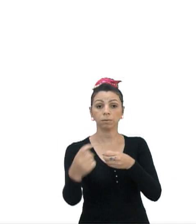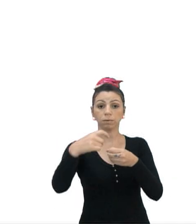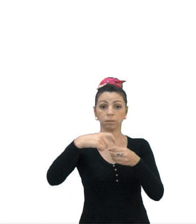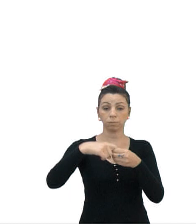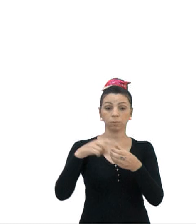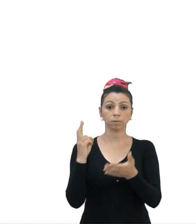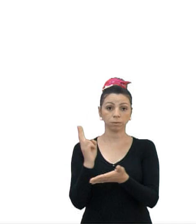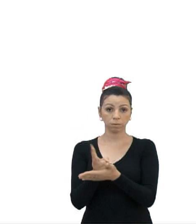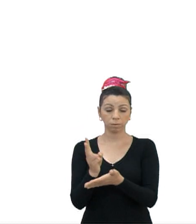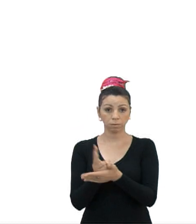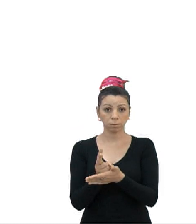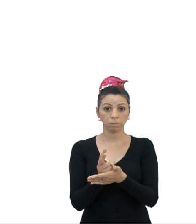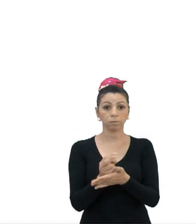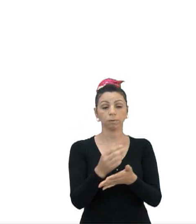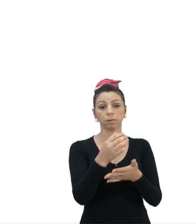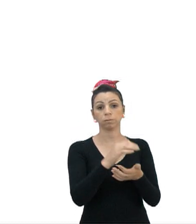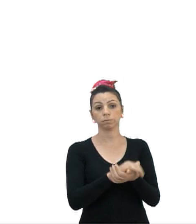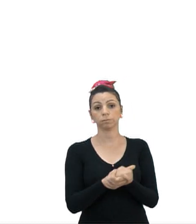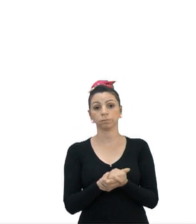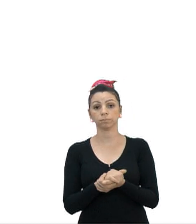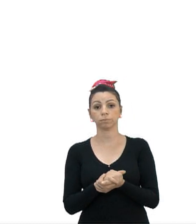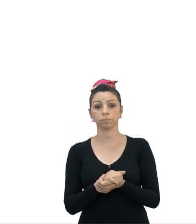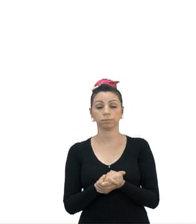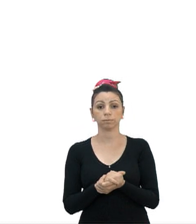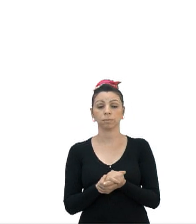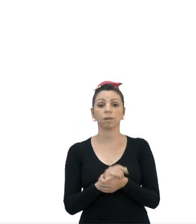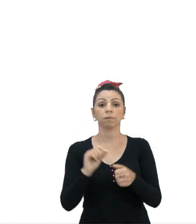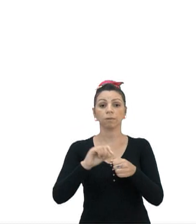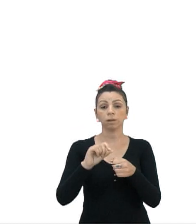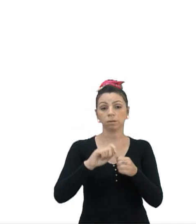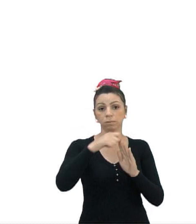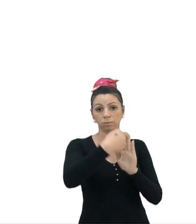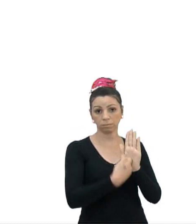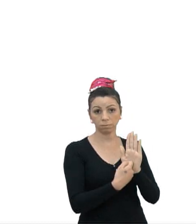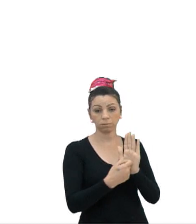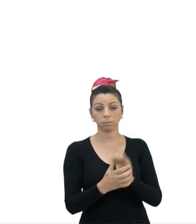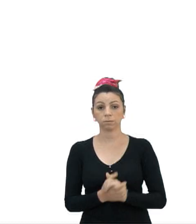para continuar e a gente continuar produzindo o nosso texto.